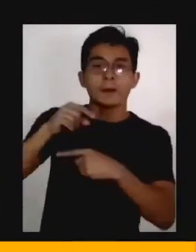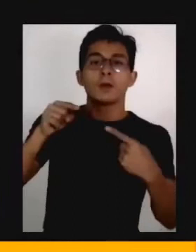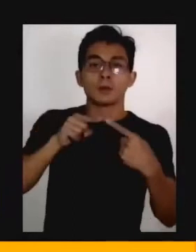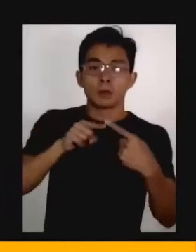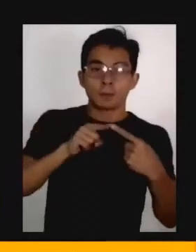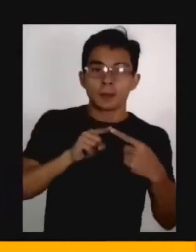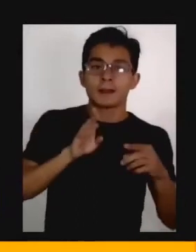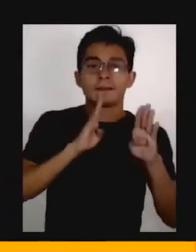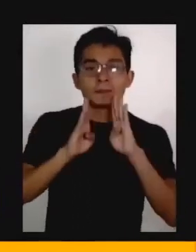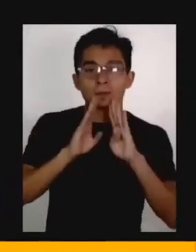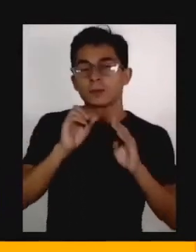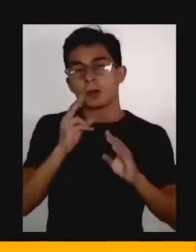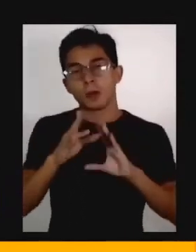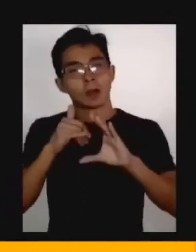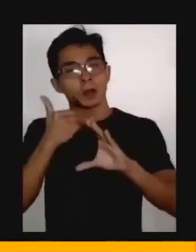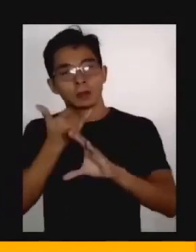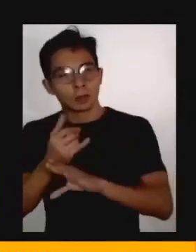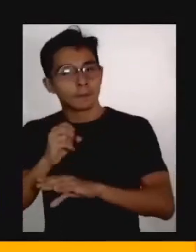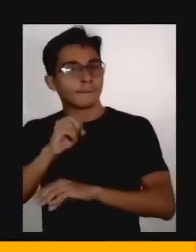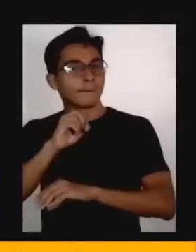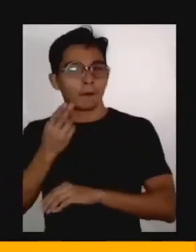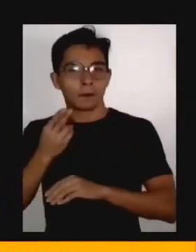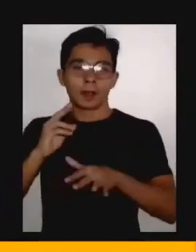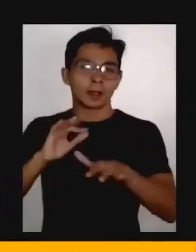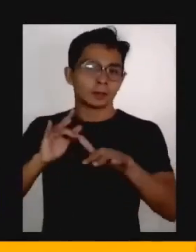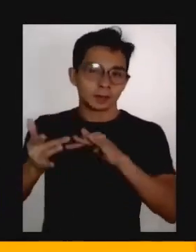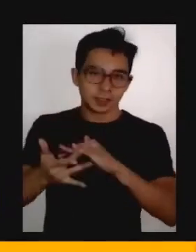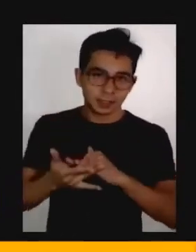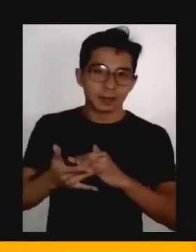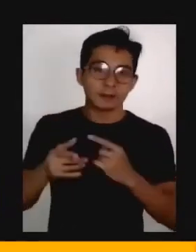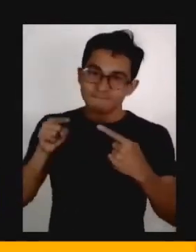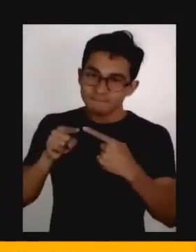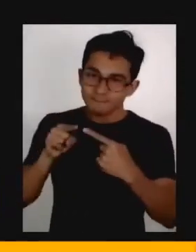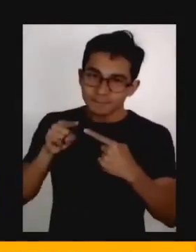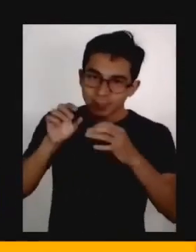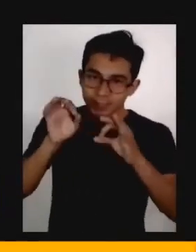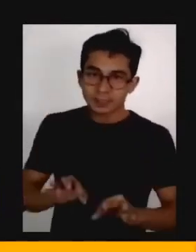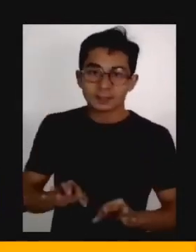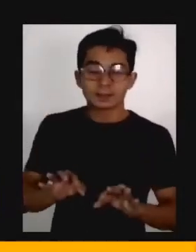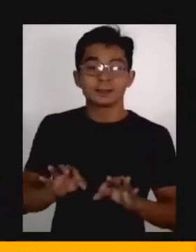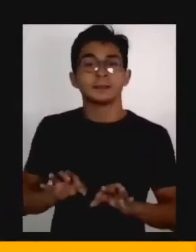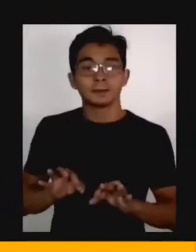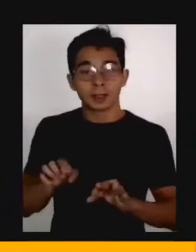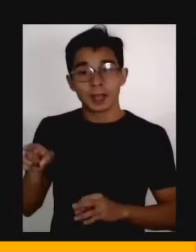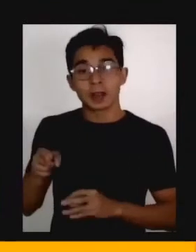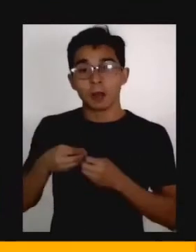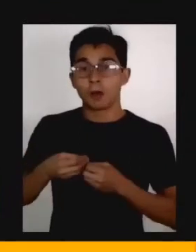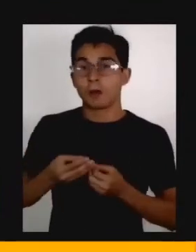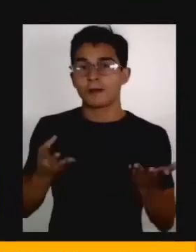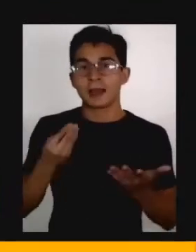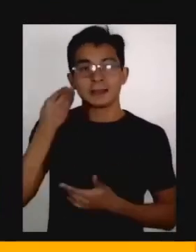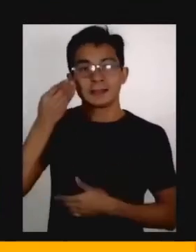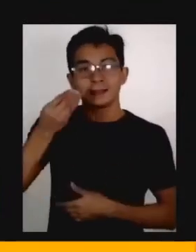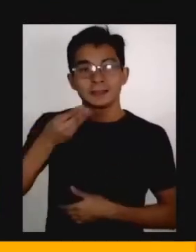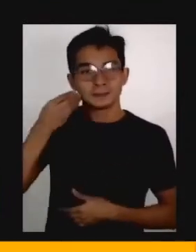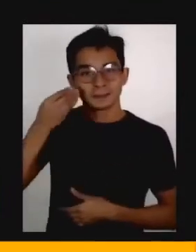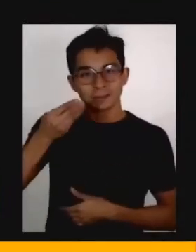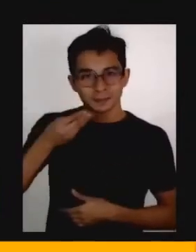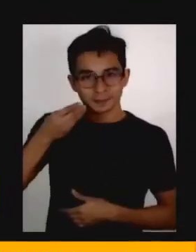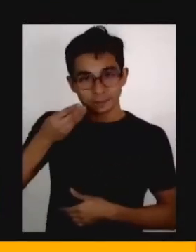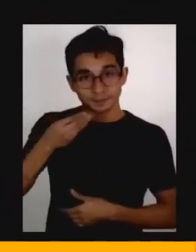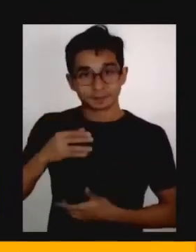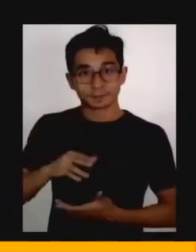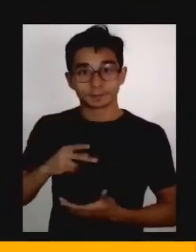tipo de influenciador, por meio de experiências que permitam para ele gerar esse conteúdo. Ou seja, não é